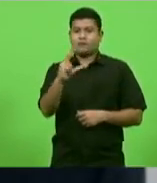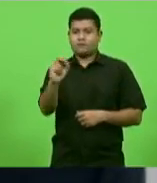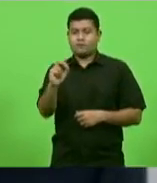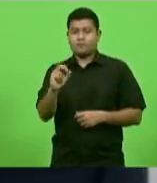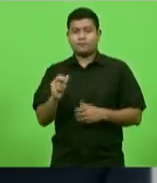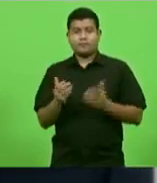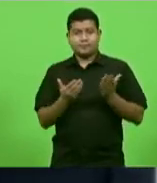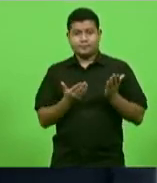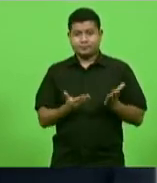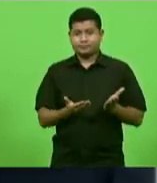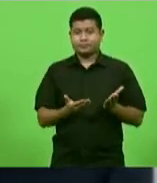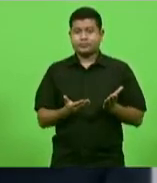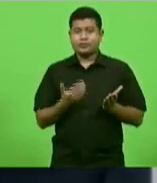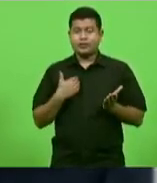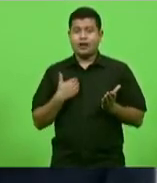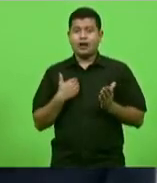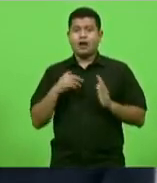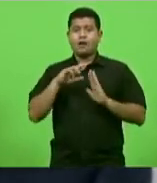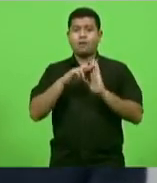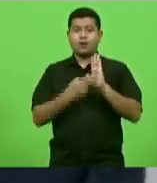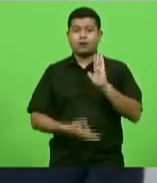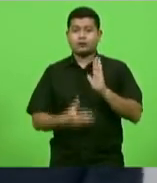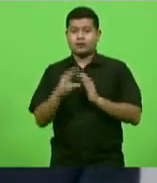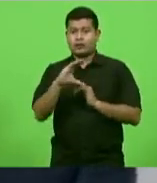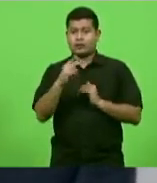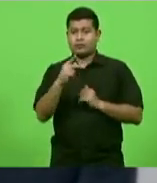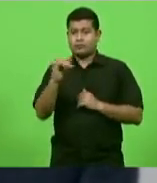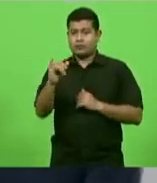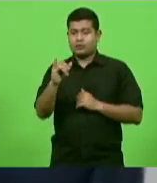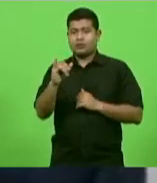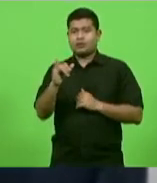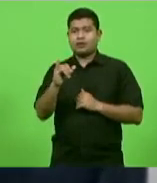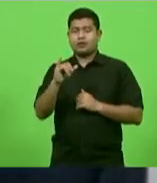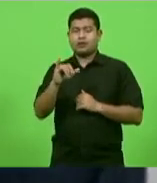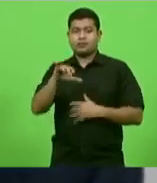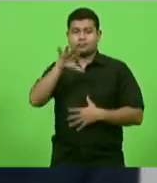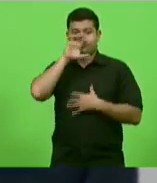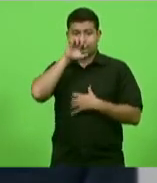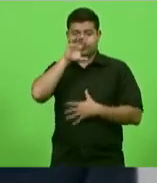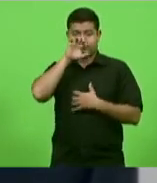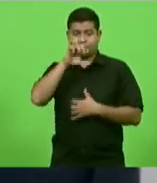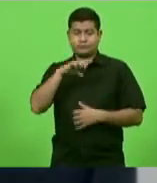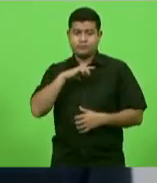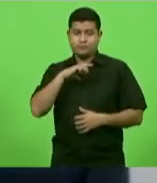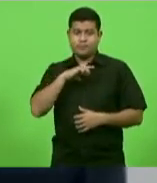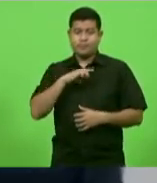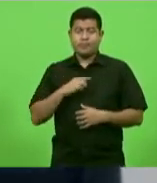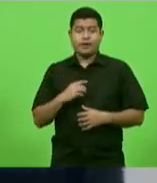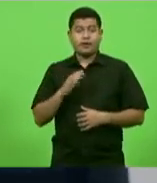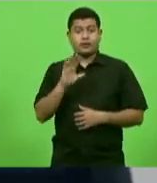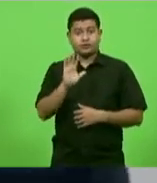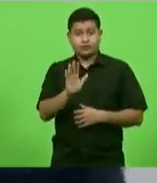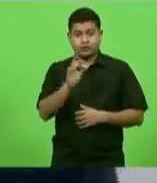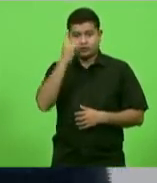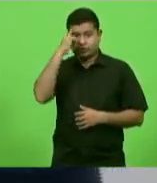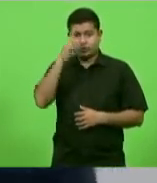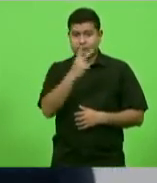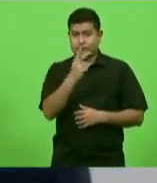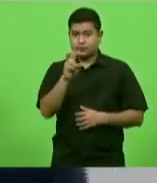bem aceitua o relatório da CPI dos respiradores. Já em 25 de